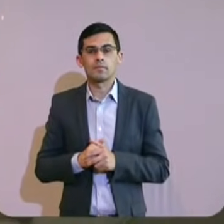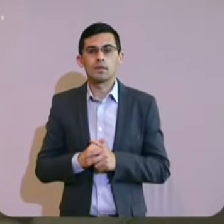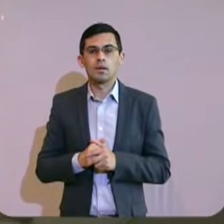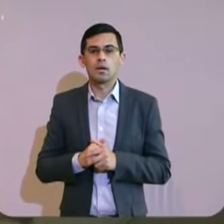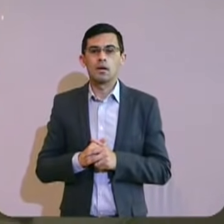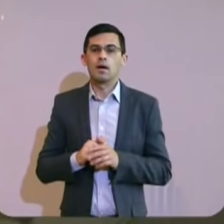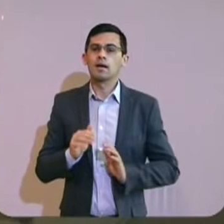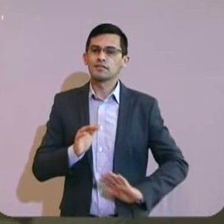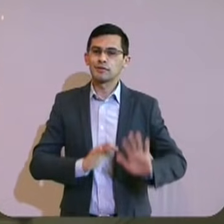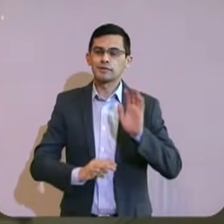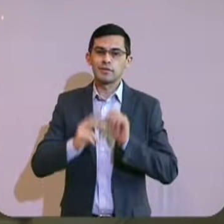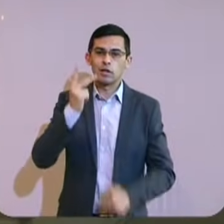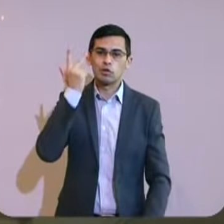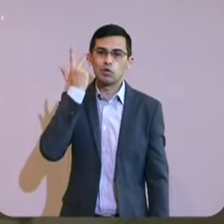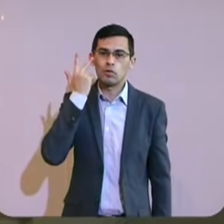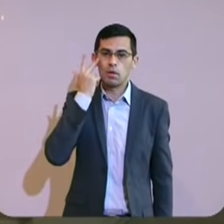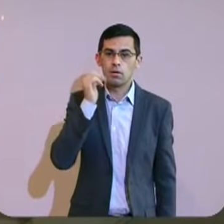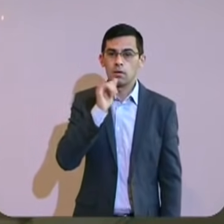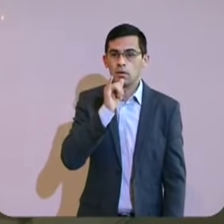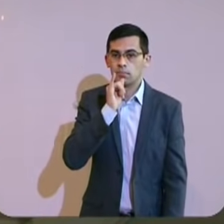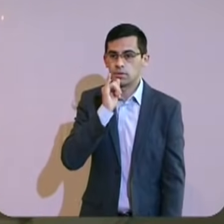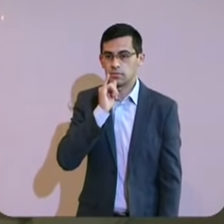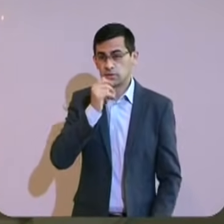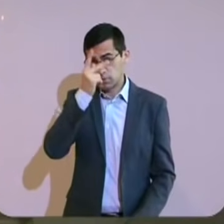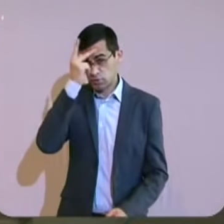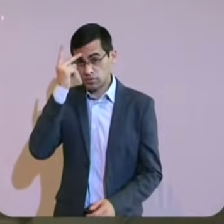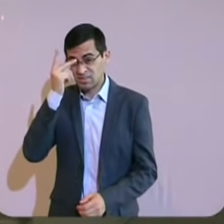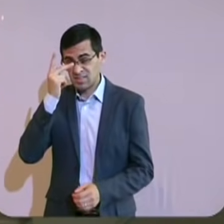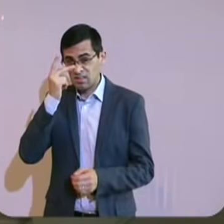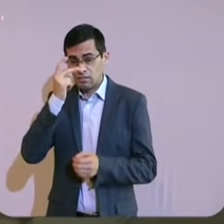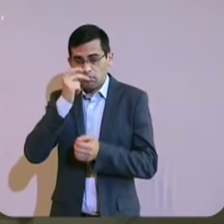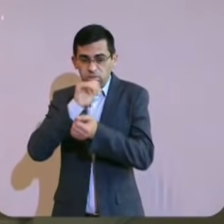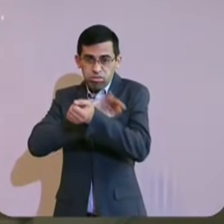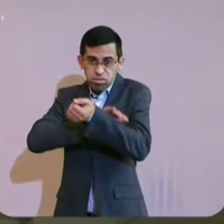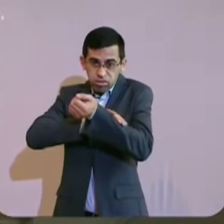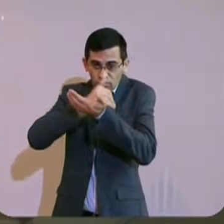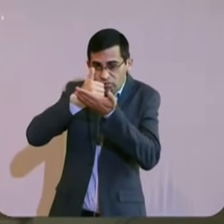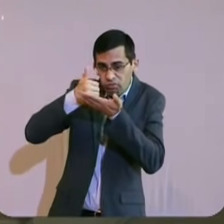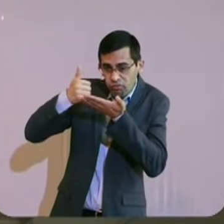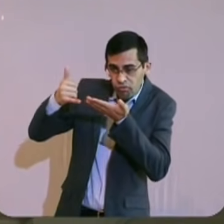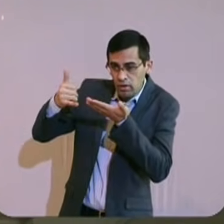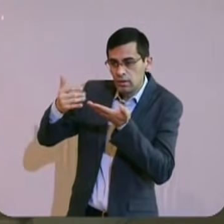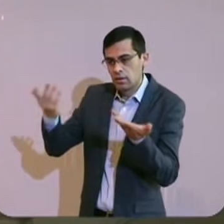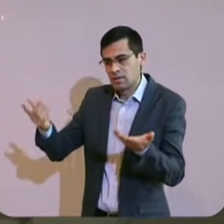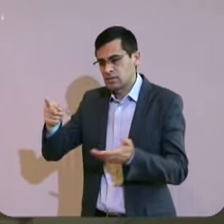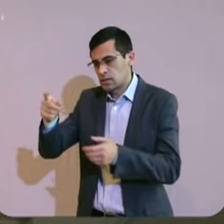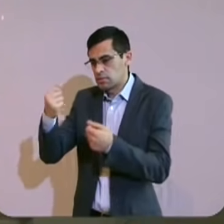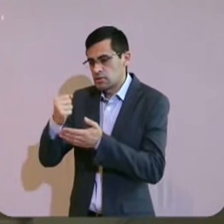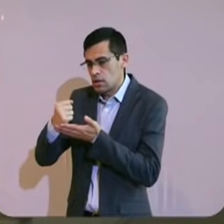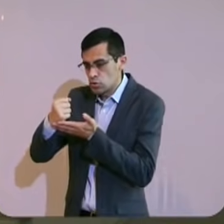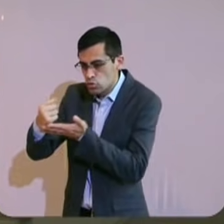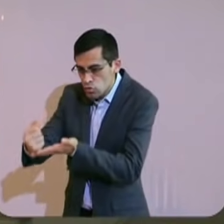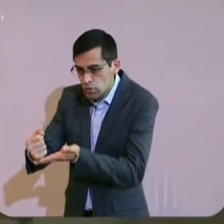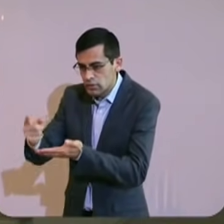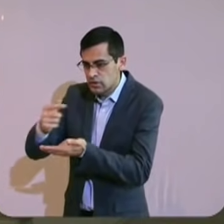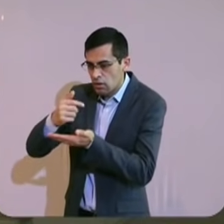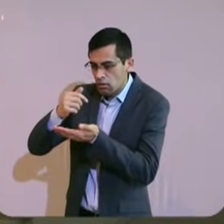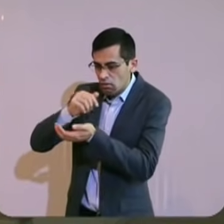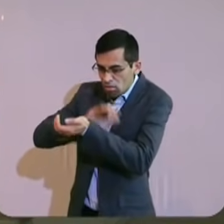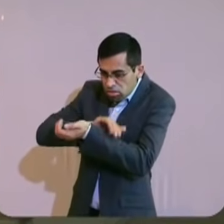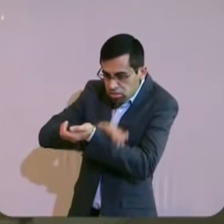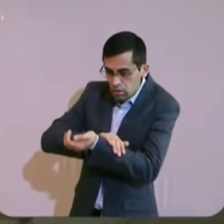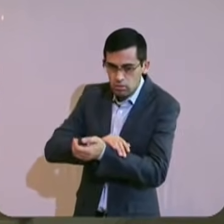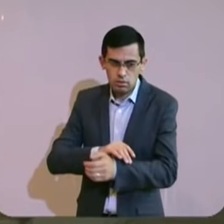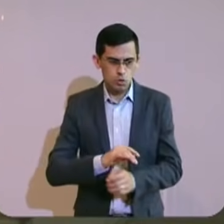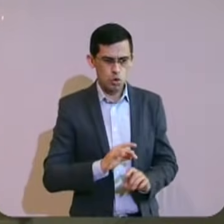É muito comum quando a gente fala com alguém dependente químico, não é? E dizer, rapaz, você precisa de ajuda, porque você está viciado.